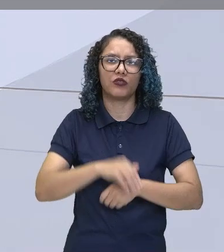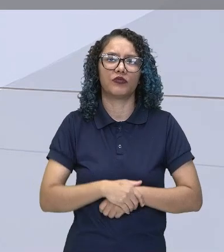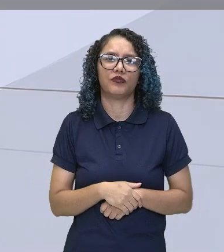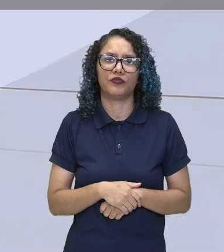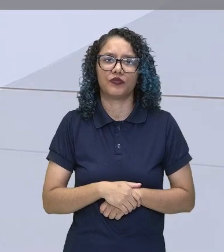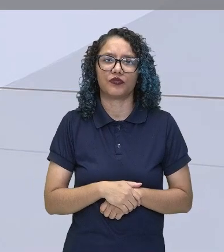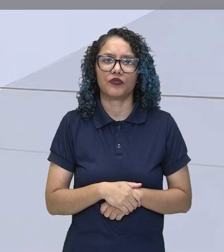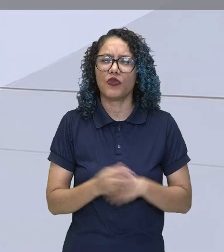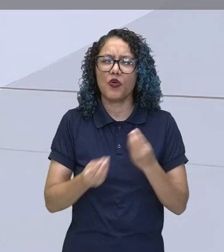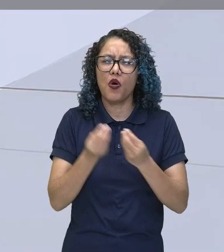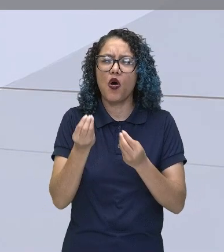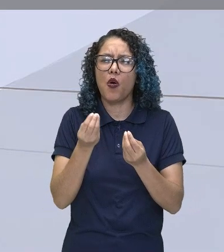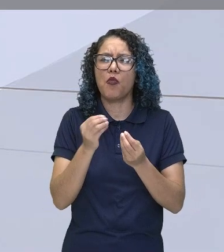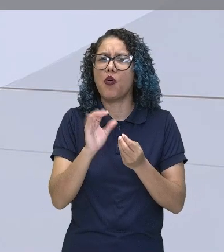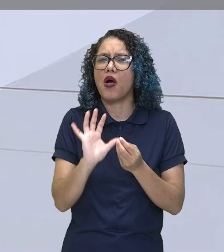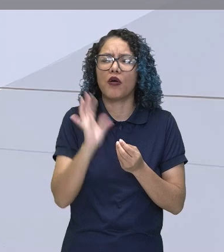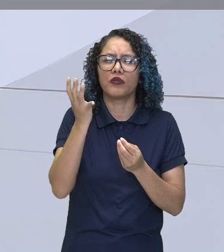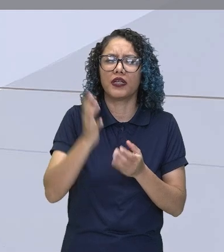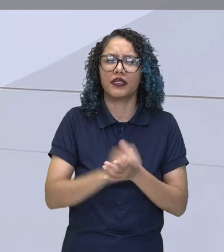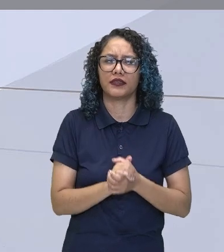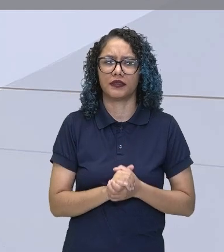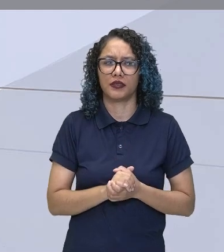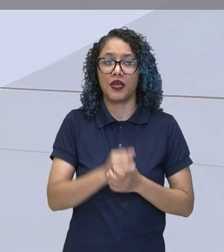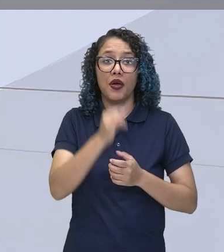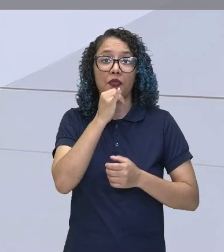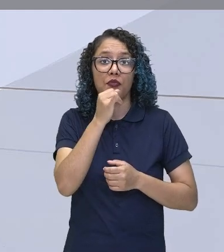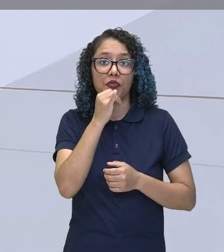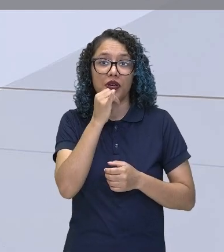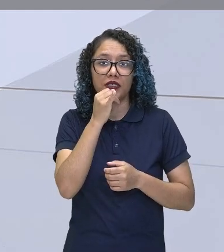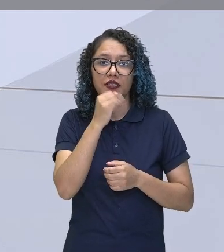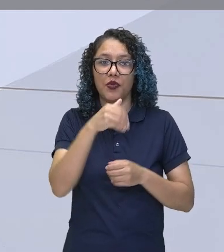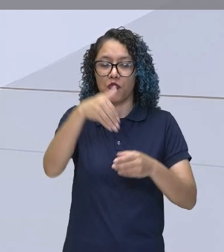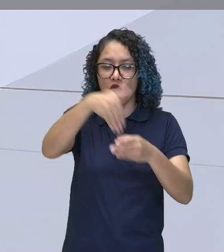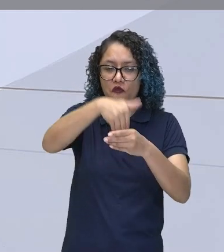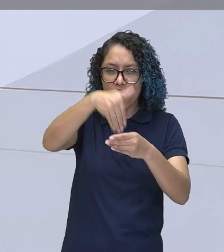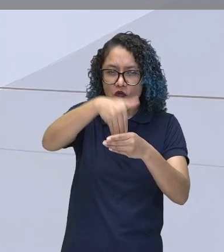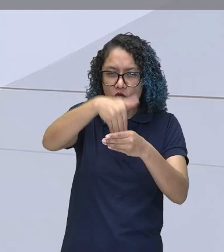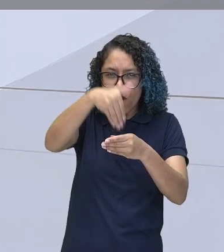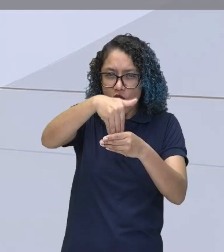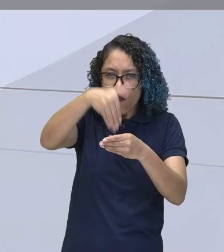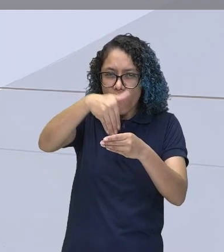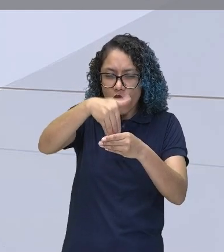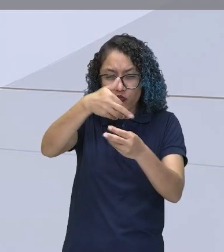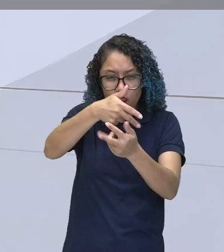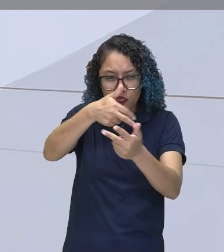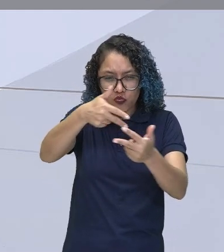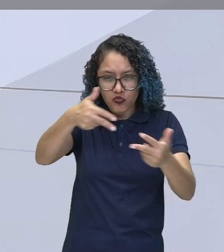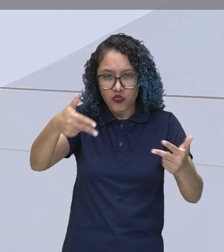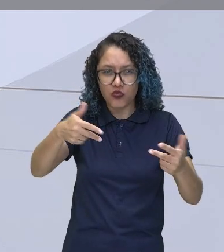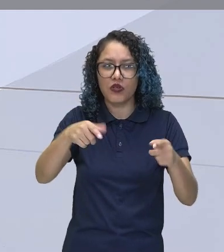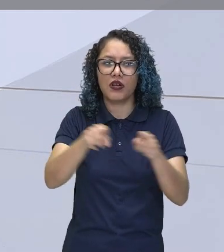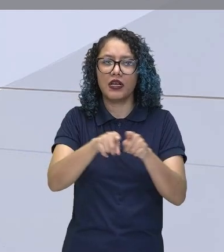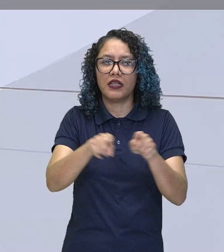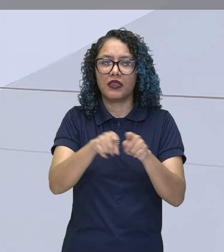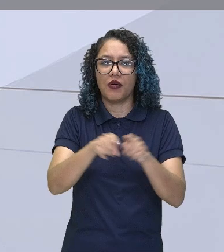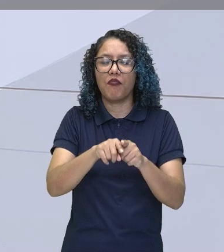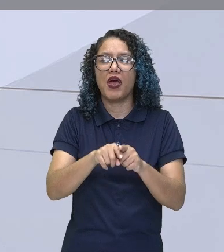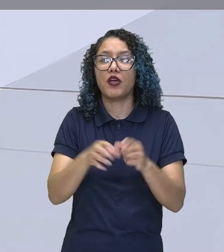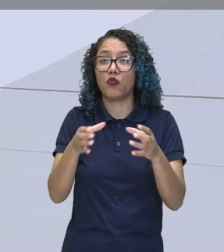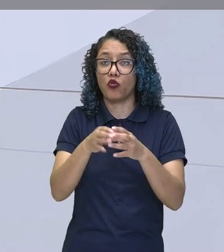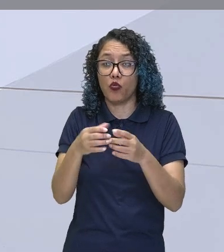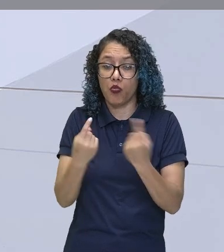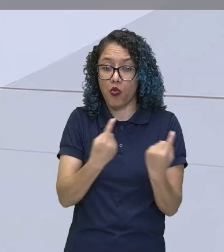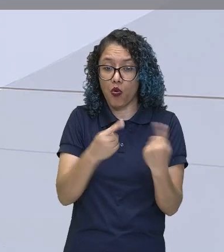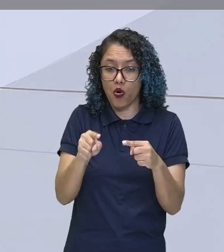isso? Práticas como votos múltiplos, né? Ataques a oposicionistas